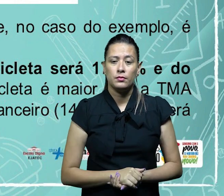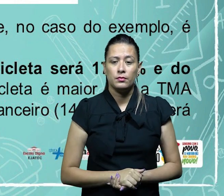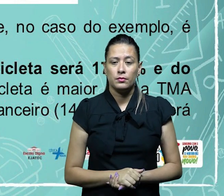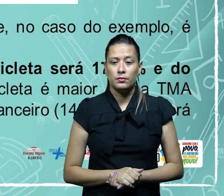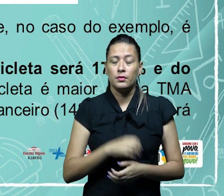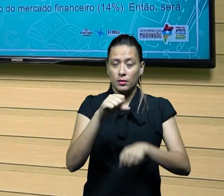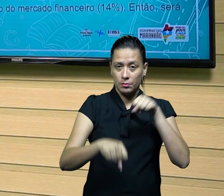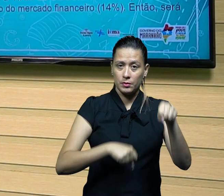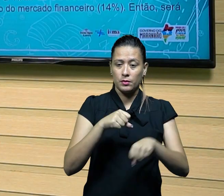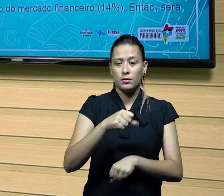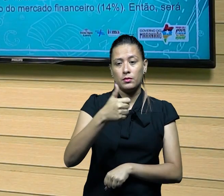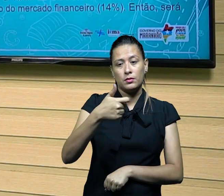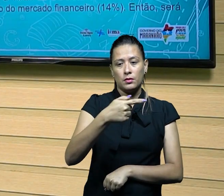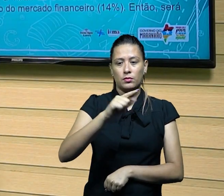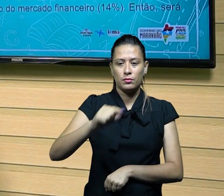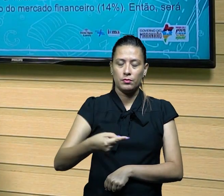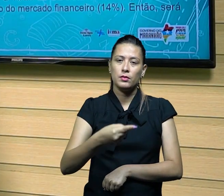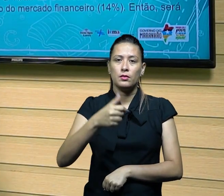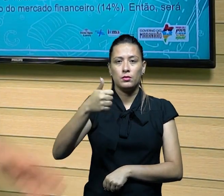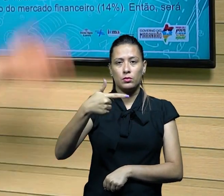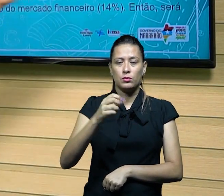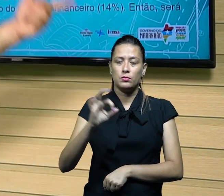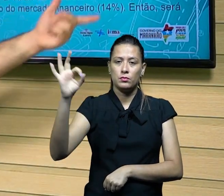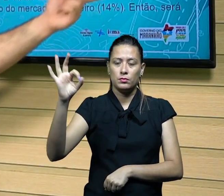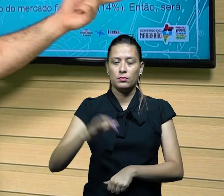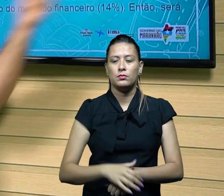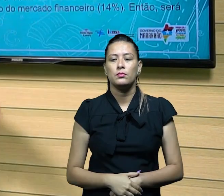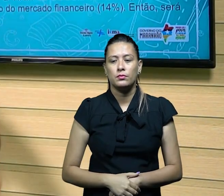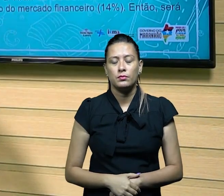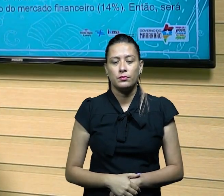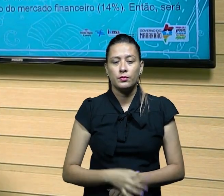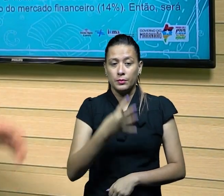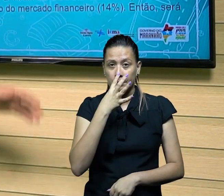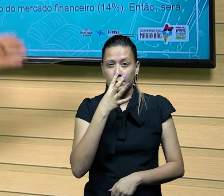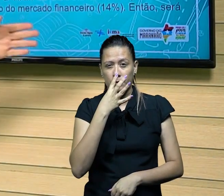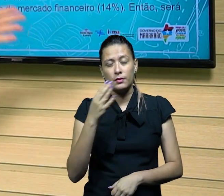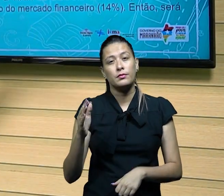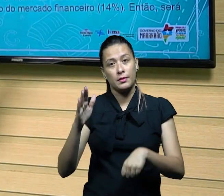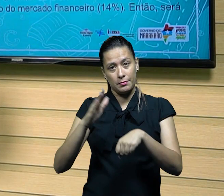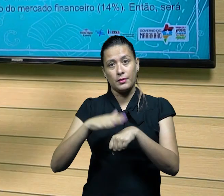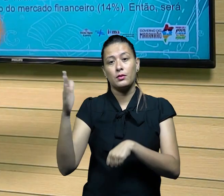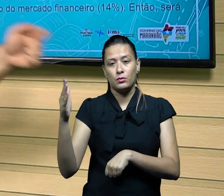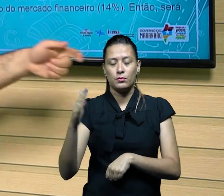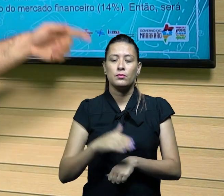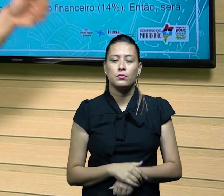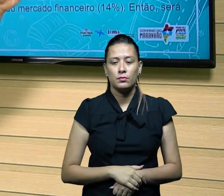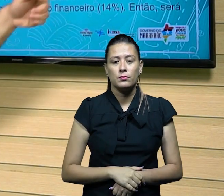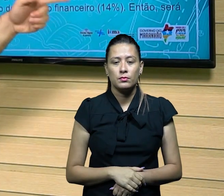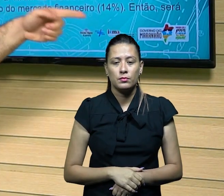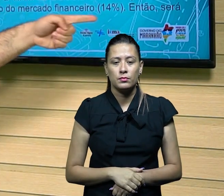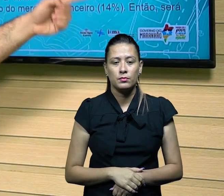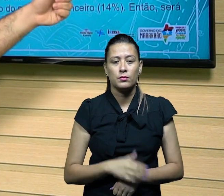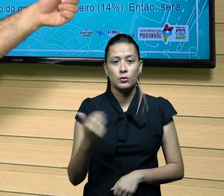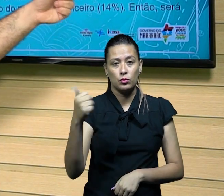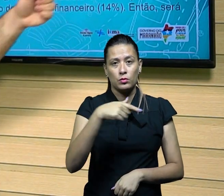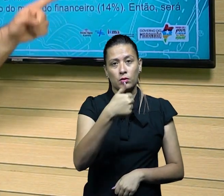de 14%. Lembra que eu falei para vocês não esquecerem esses valores? Porque esse é o resultado que a gente quer alcançar. Então ele está observando que se eu investir na bicicleta, a